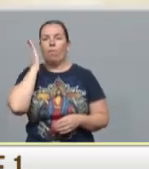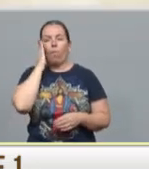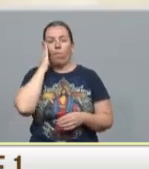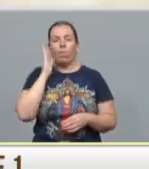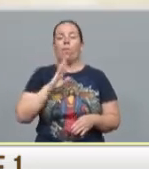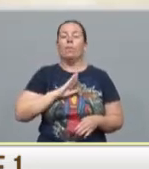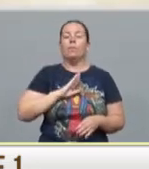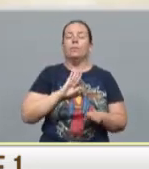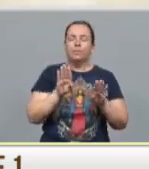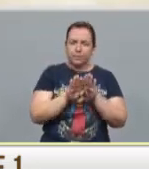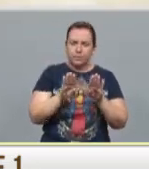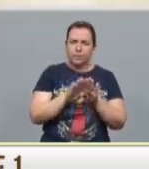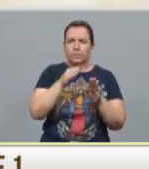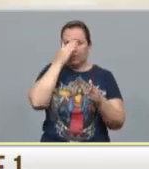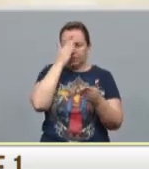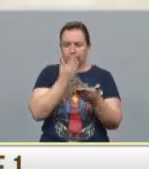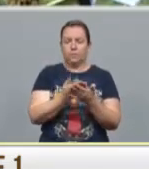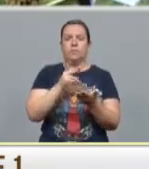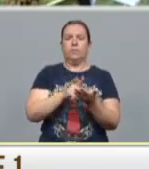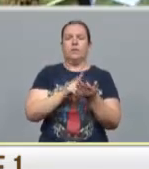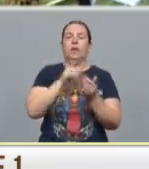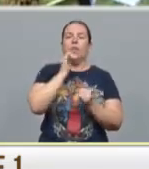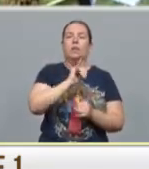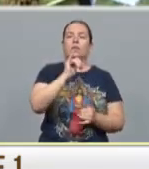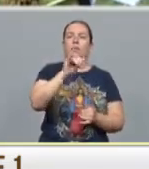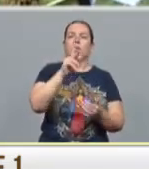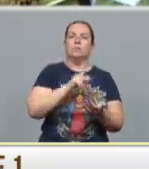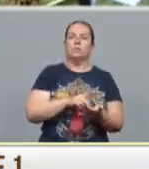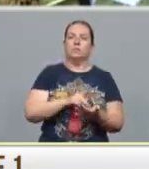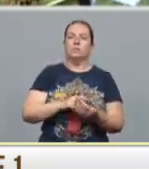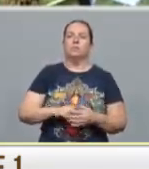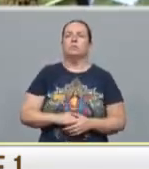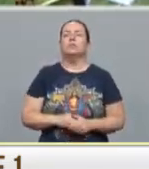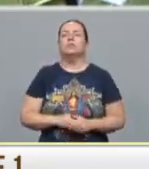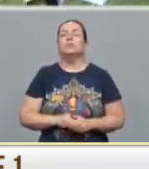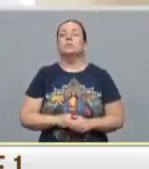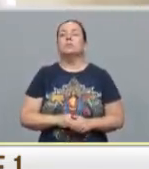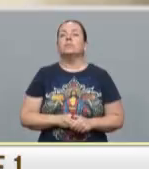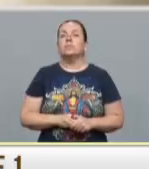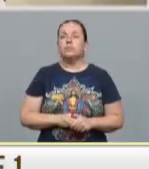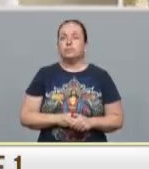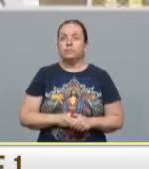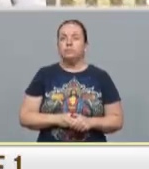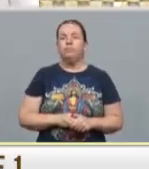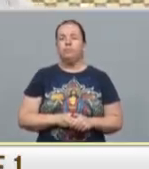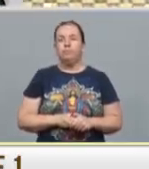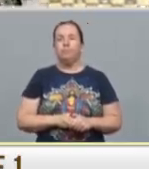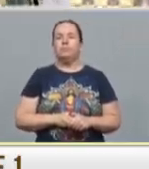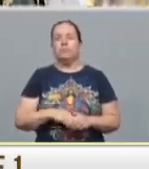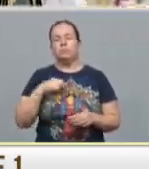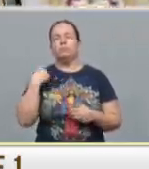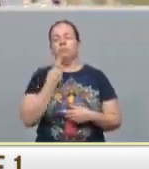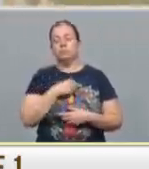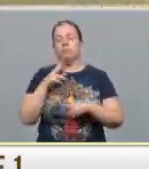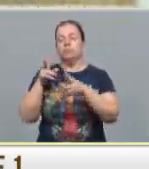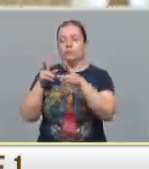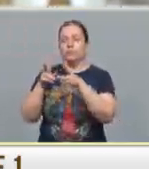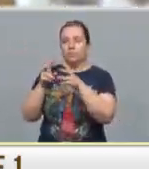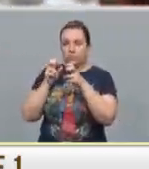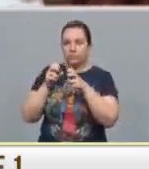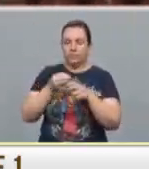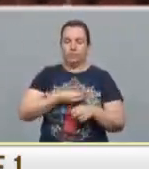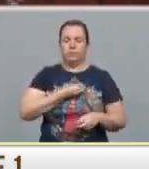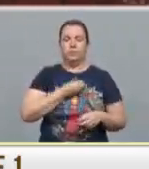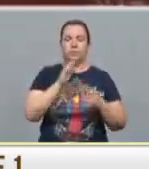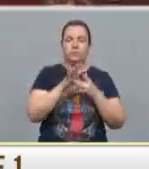dar testemunhos de Deus. Querido e amado povo de Deus, é impressionante você perceber que a vida de Jesus,